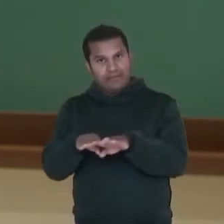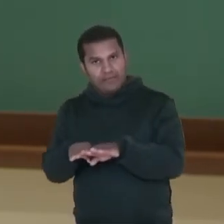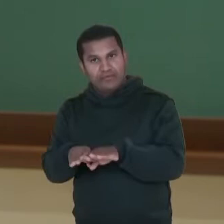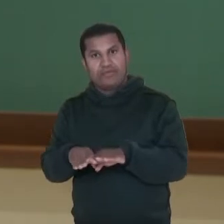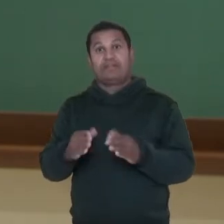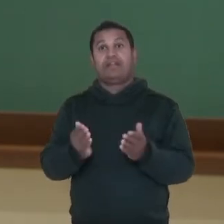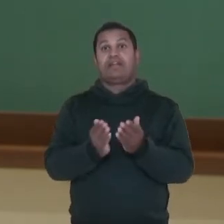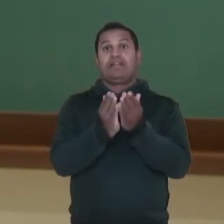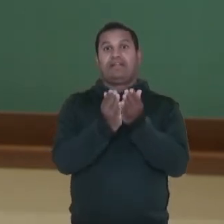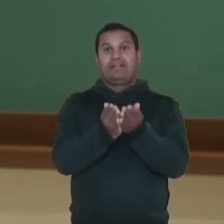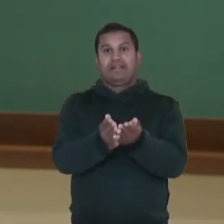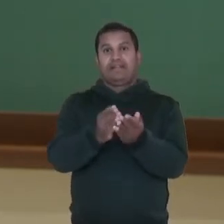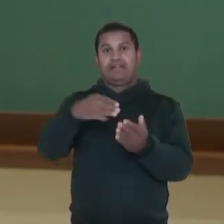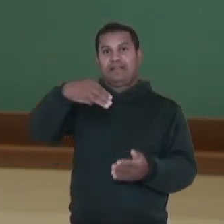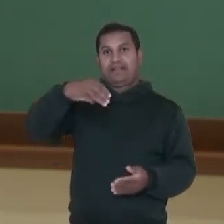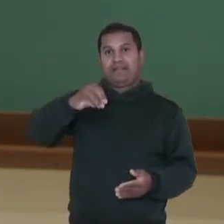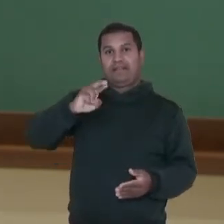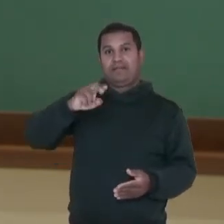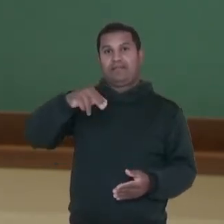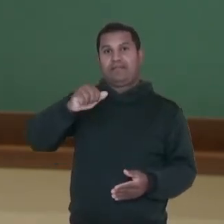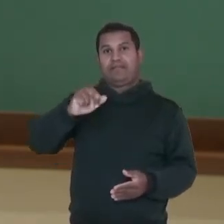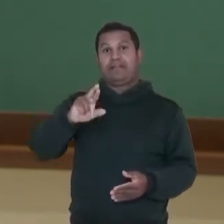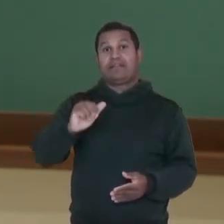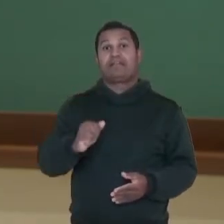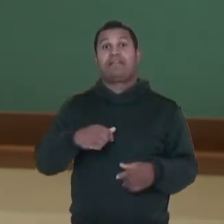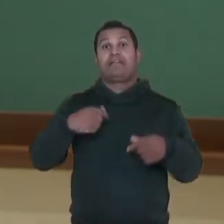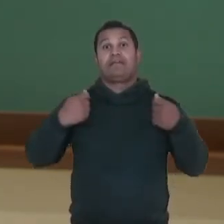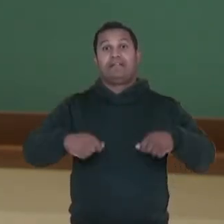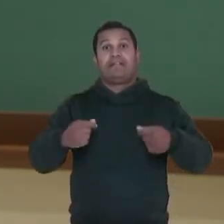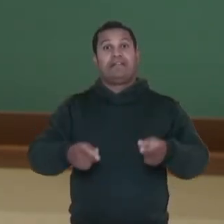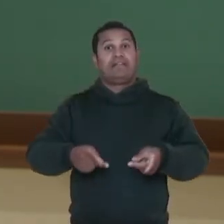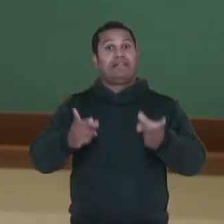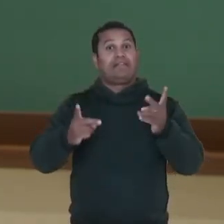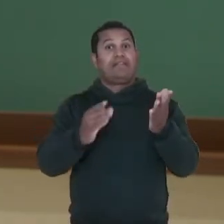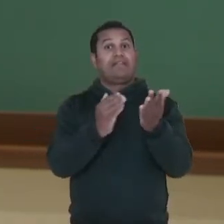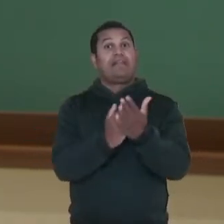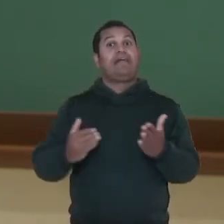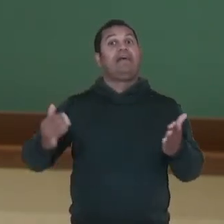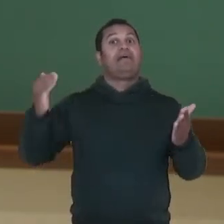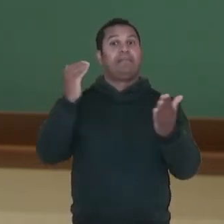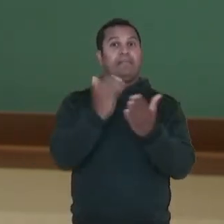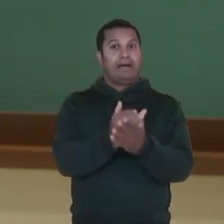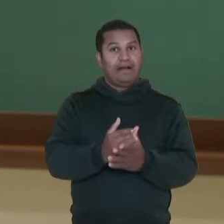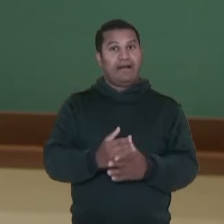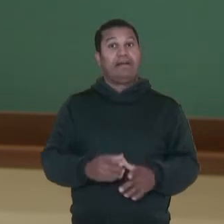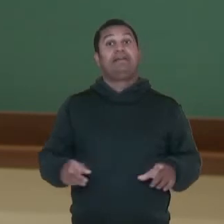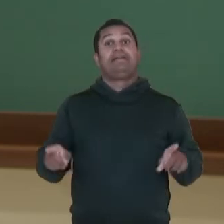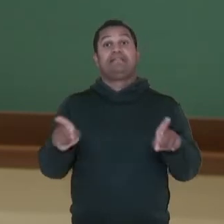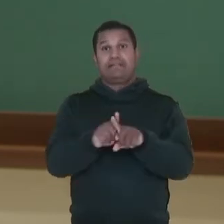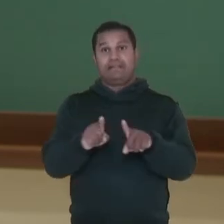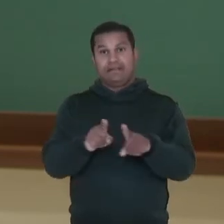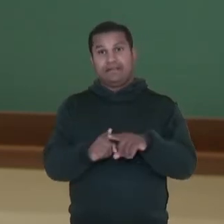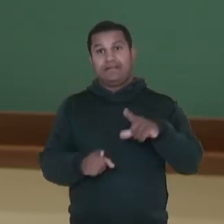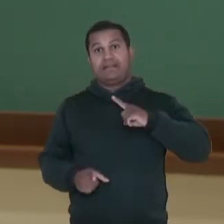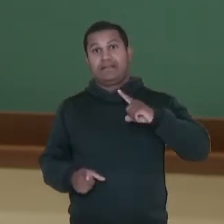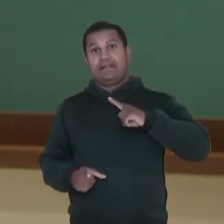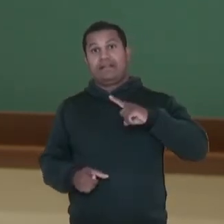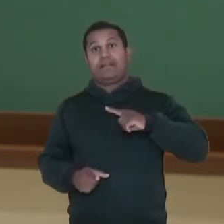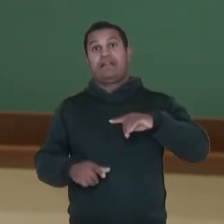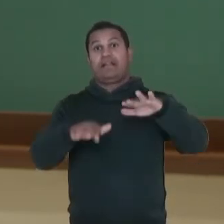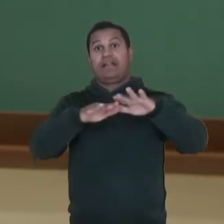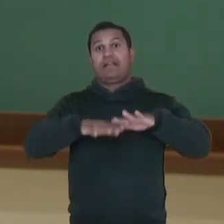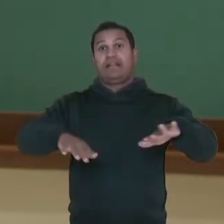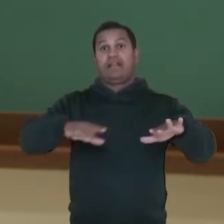quê? Preciso vender mais do que comprar. Então eu preciso estimular a produção interna